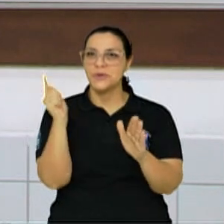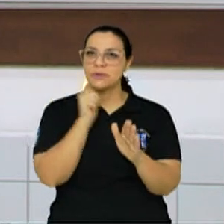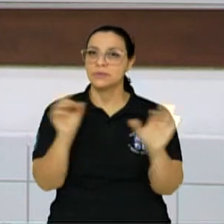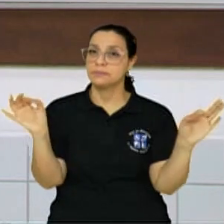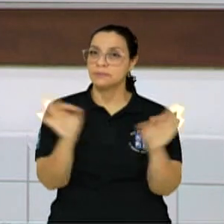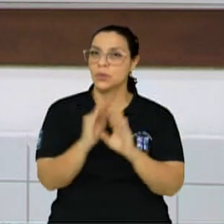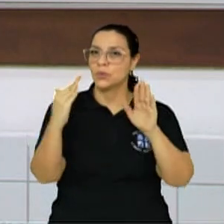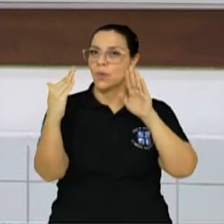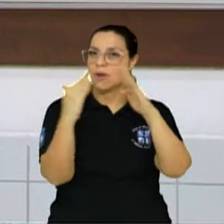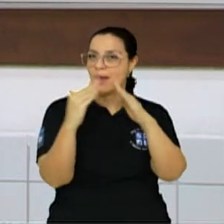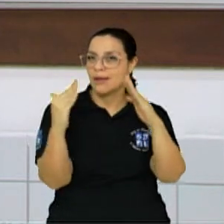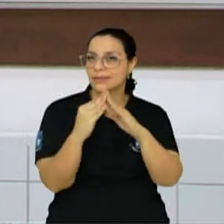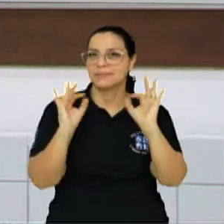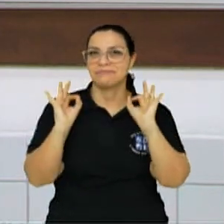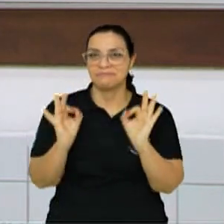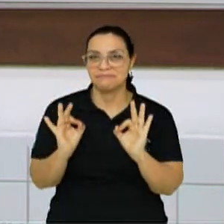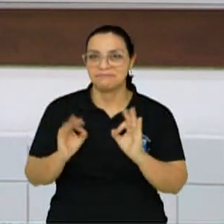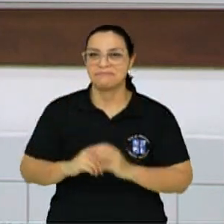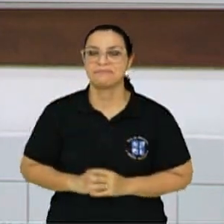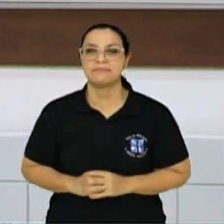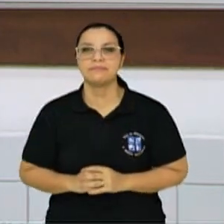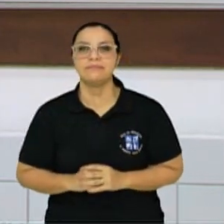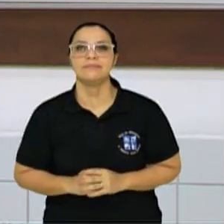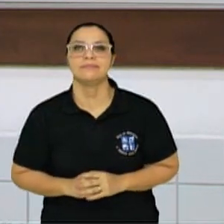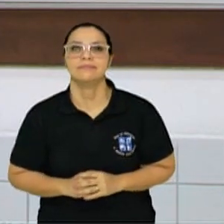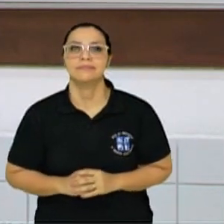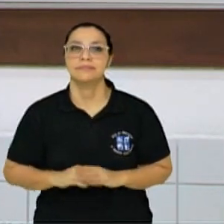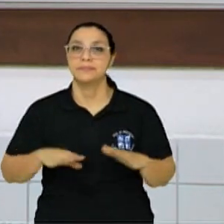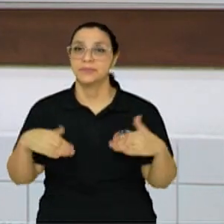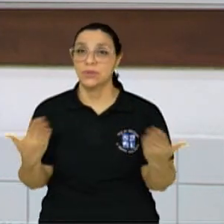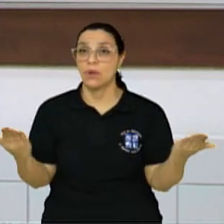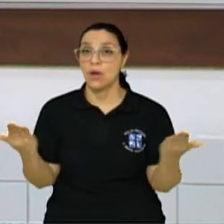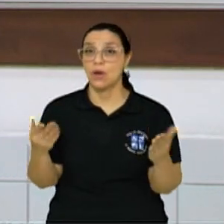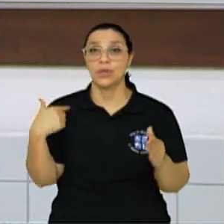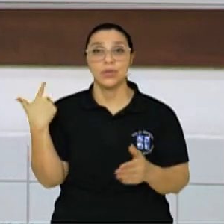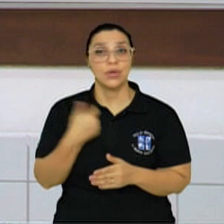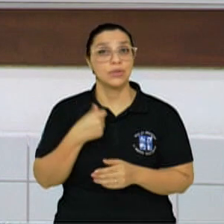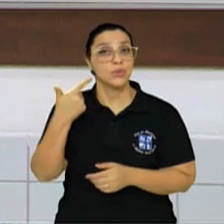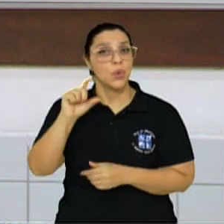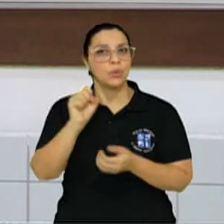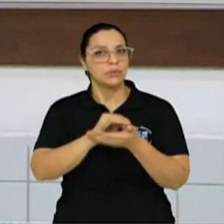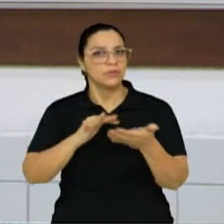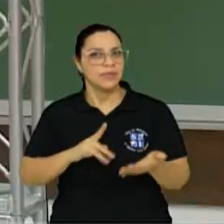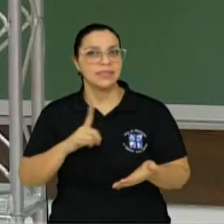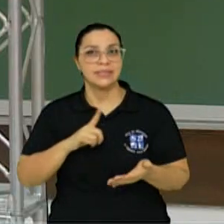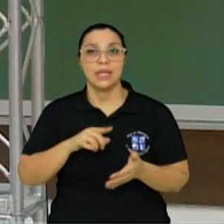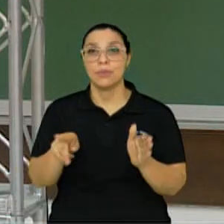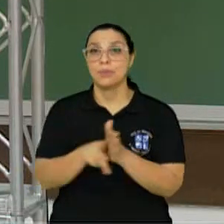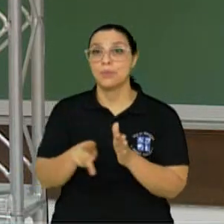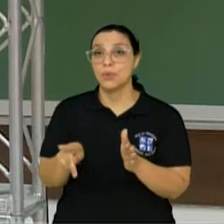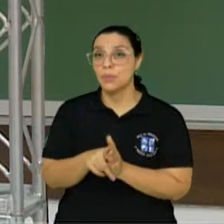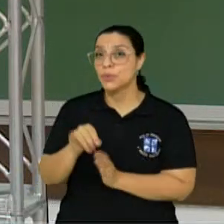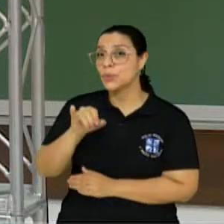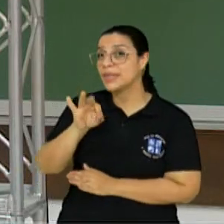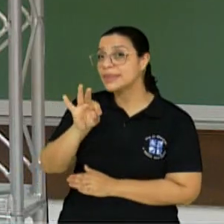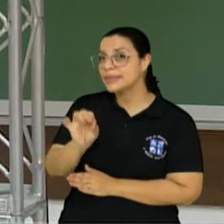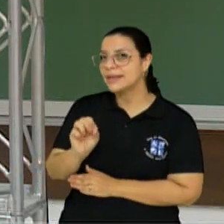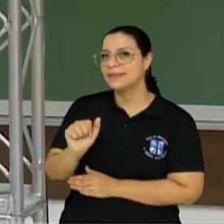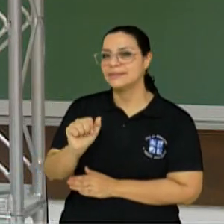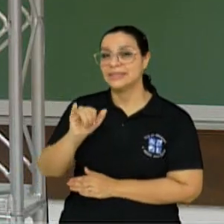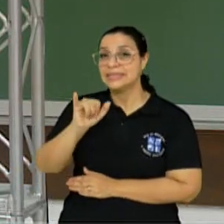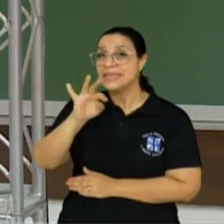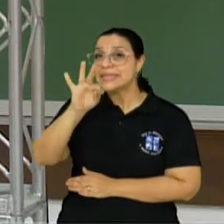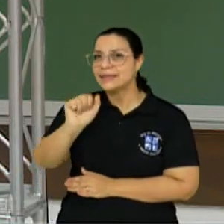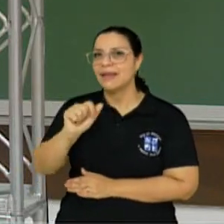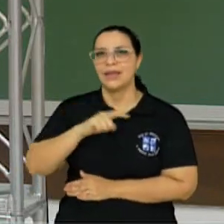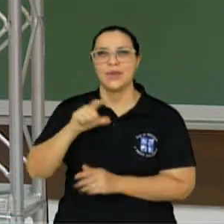conseguir cobrir o seu telhado. Tudo bem? Então, para a próxima questão, que é uma questão do ITA,